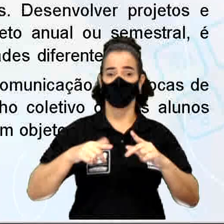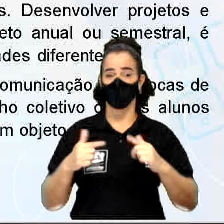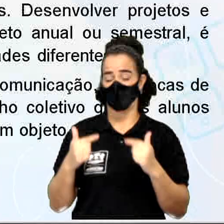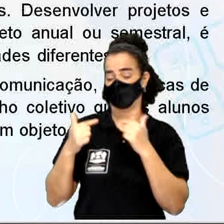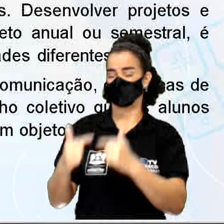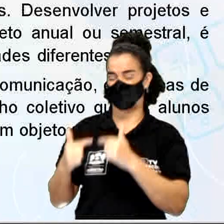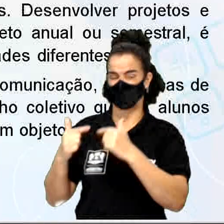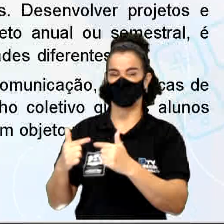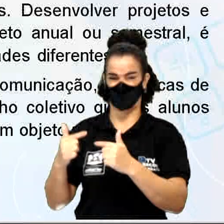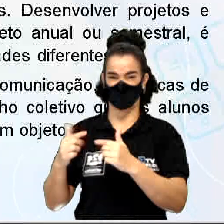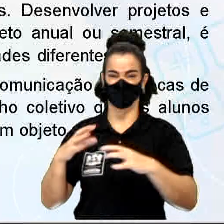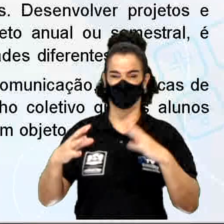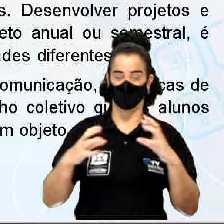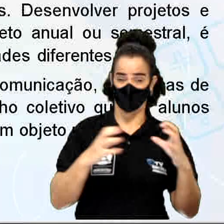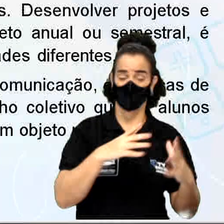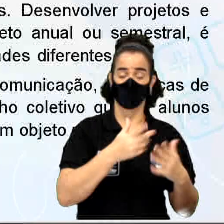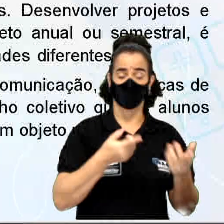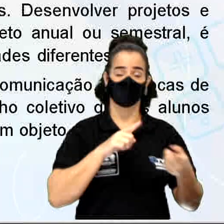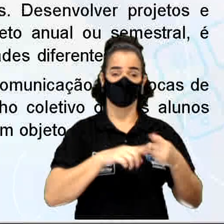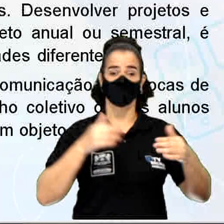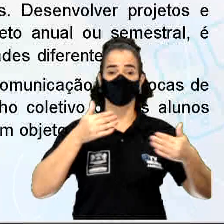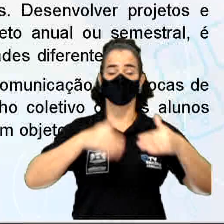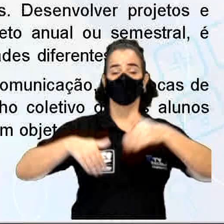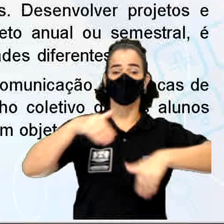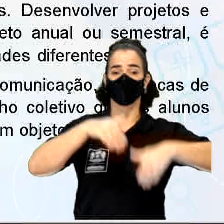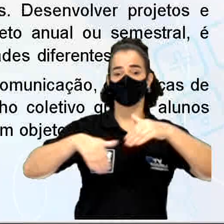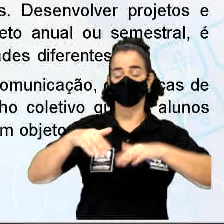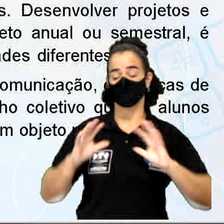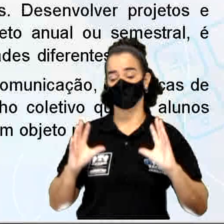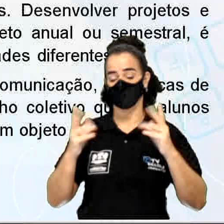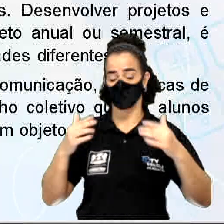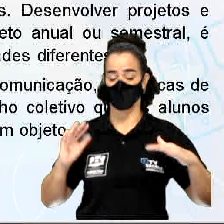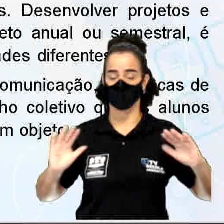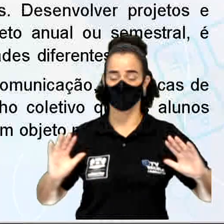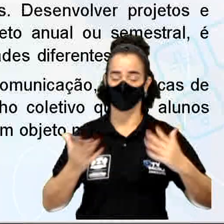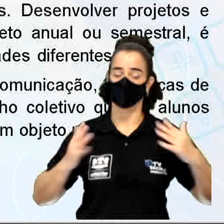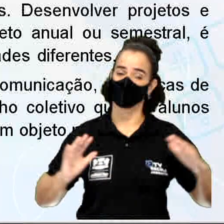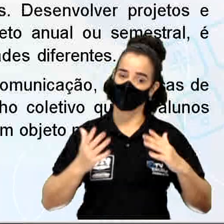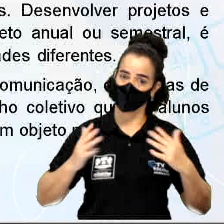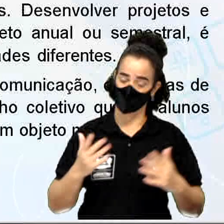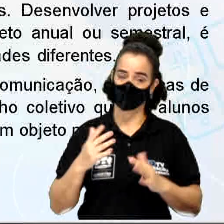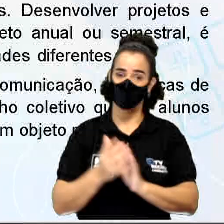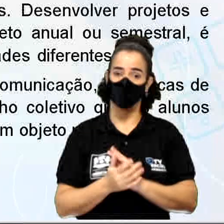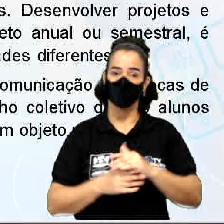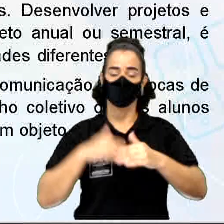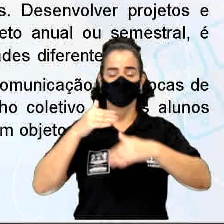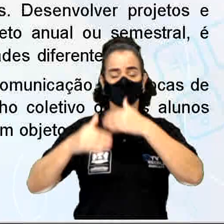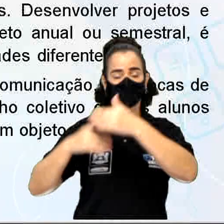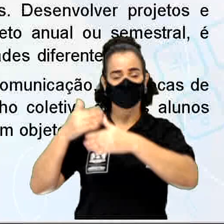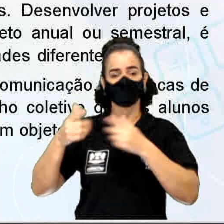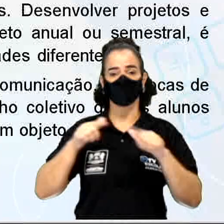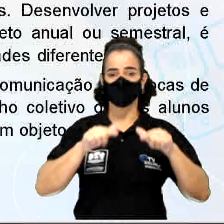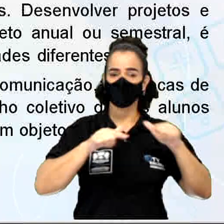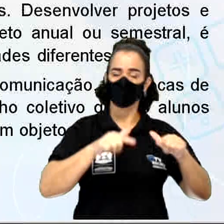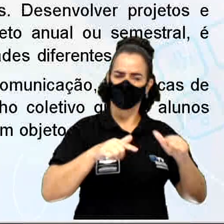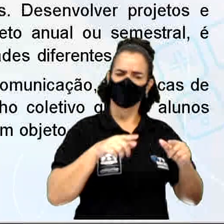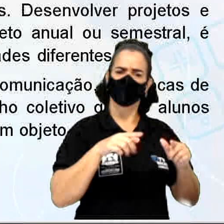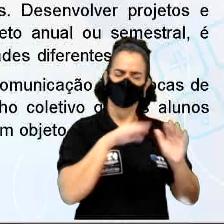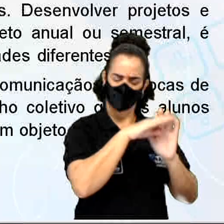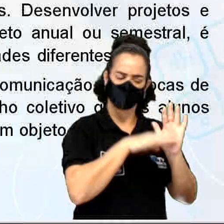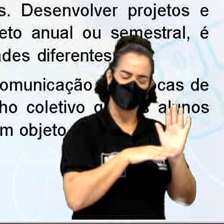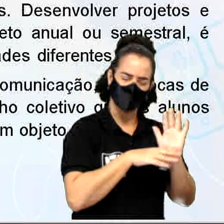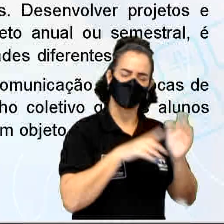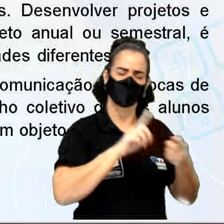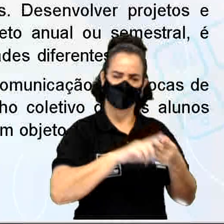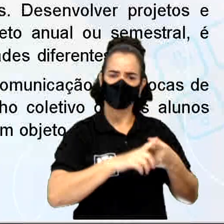e incentivando a participação total dos alunos. Desenvolver projetos e trabalhos em conjunto também é uma boa alternativa.